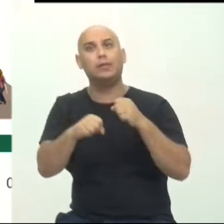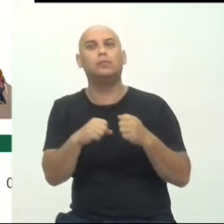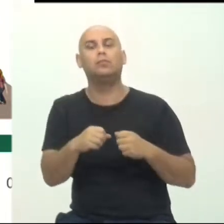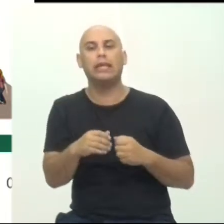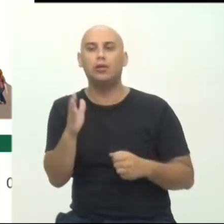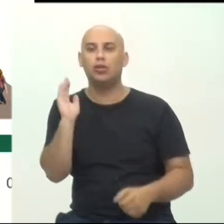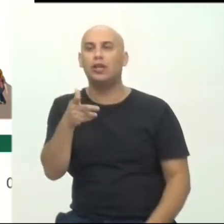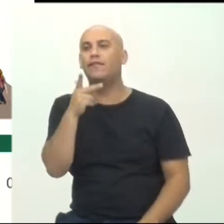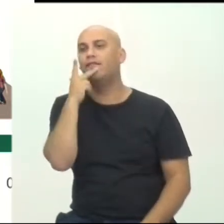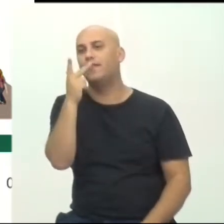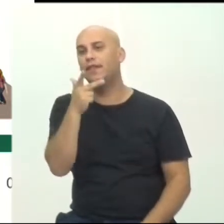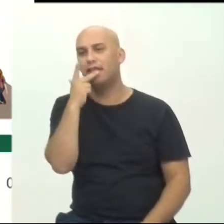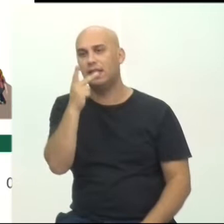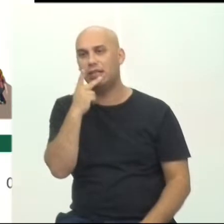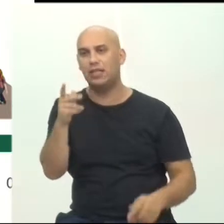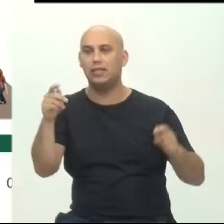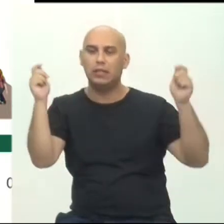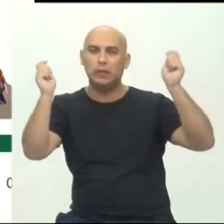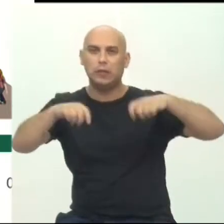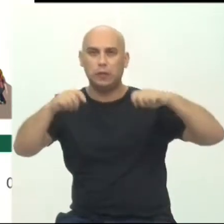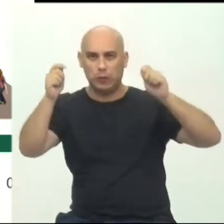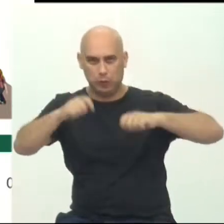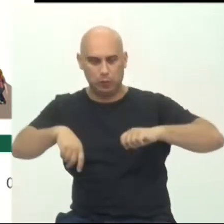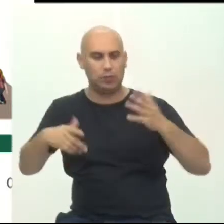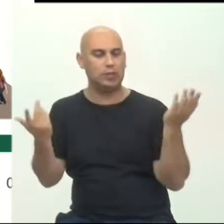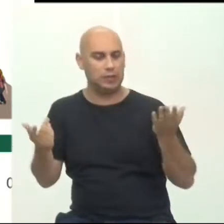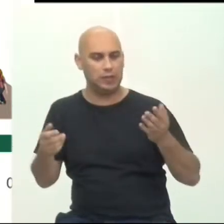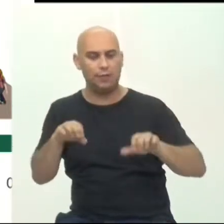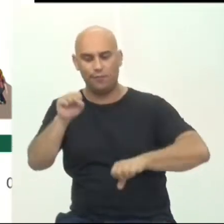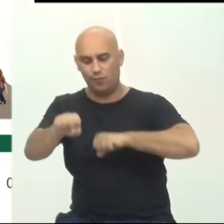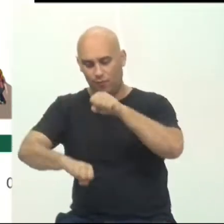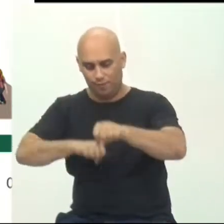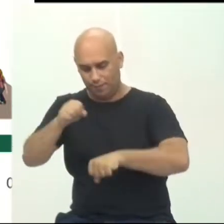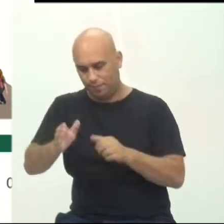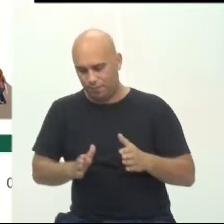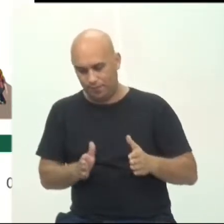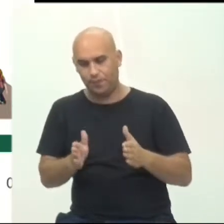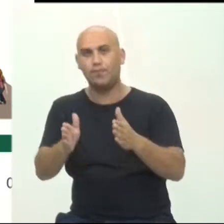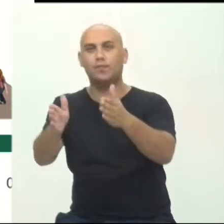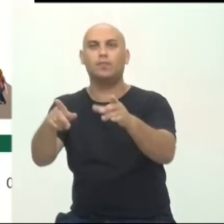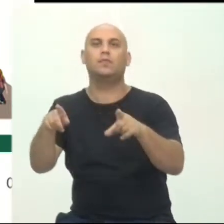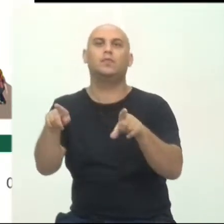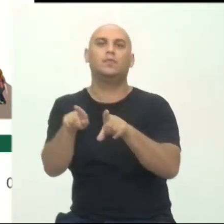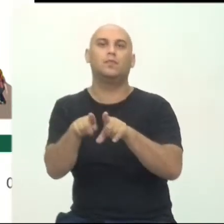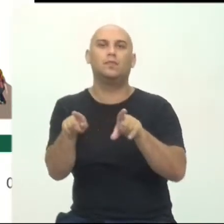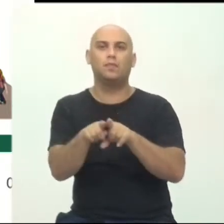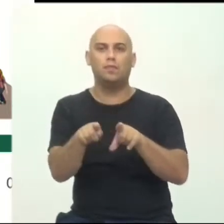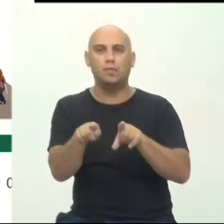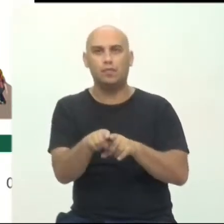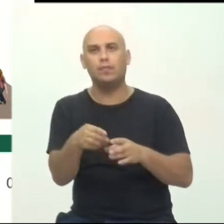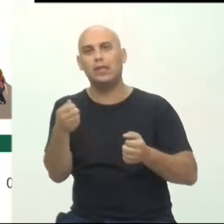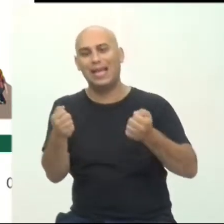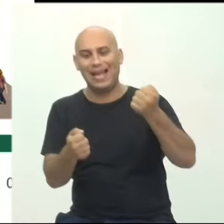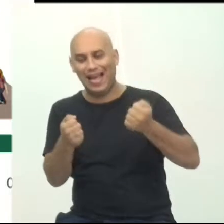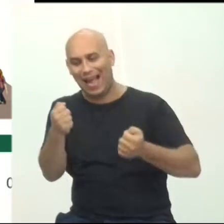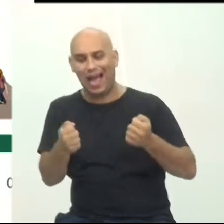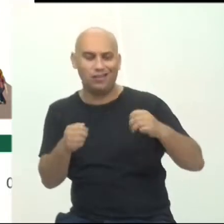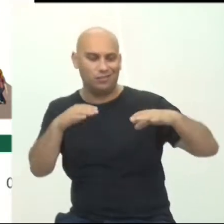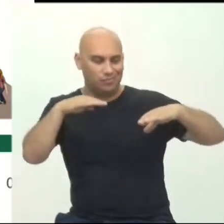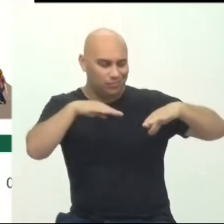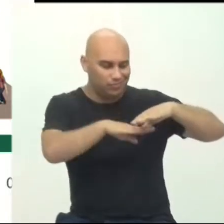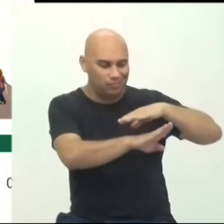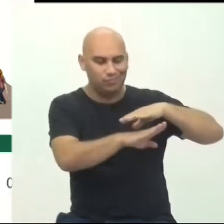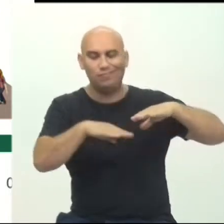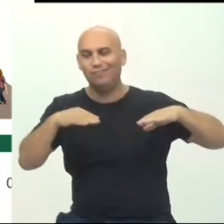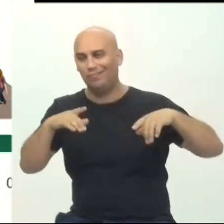que é só possível ciclofaixa porque a gente tem tem os lotes, tem entrada de carro. Então, o